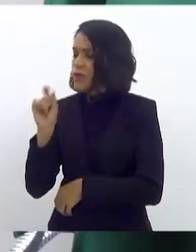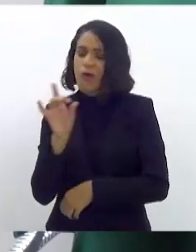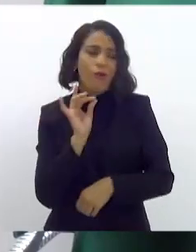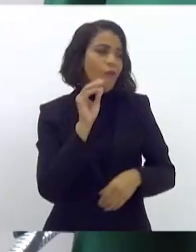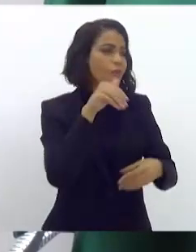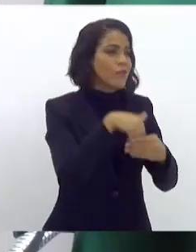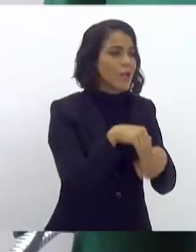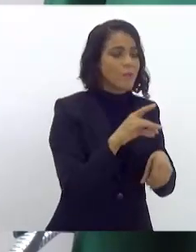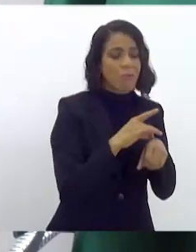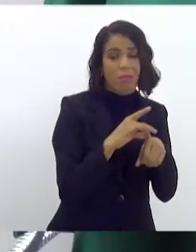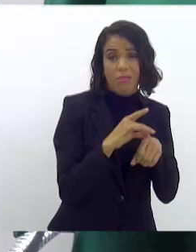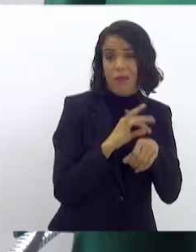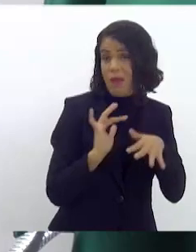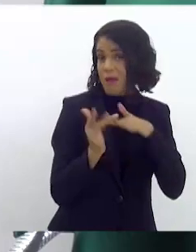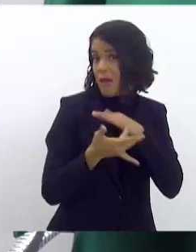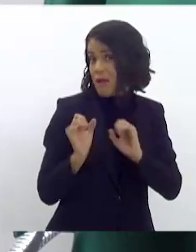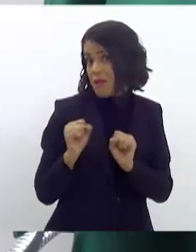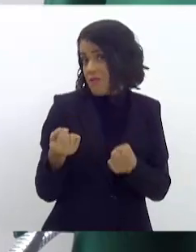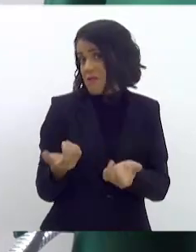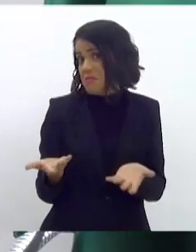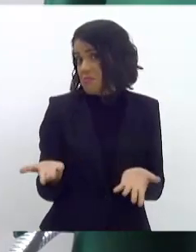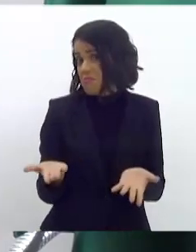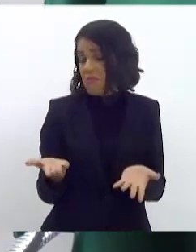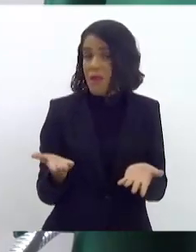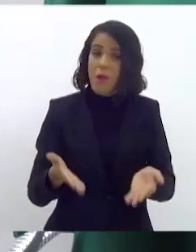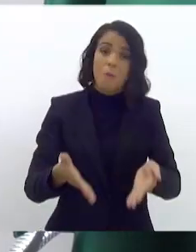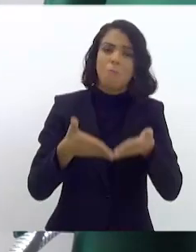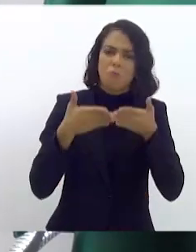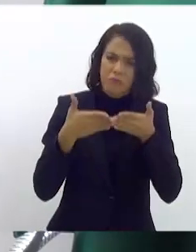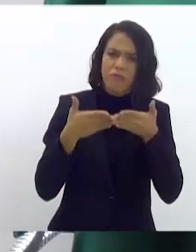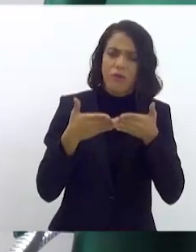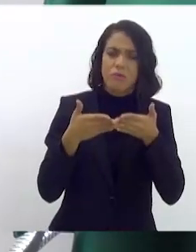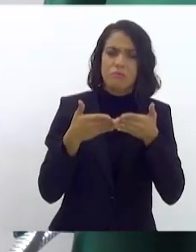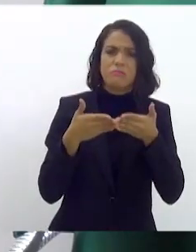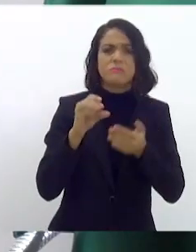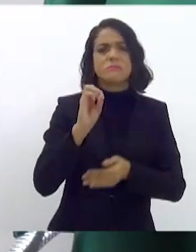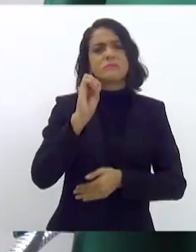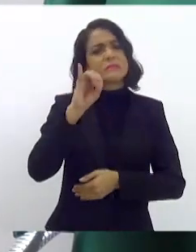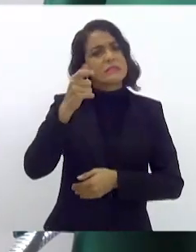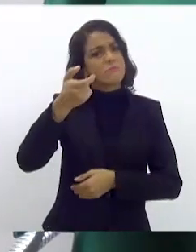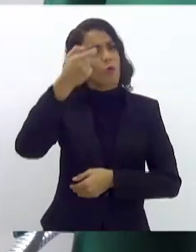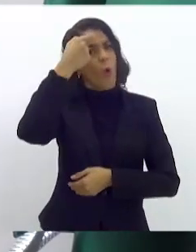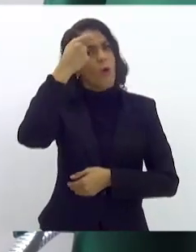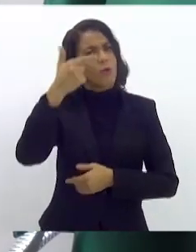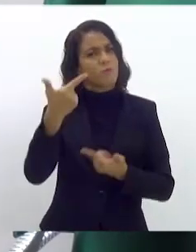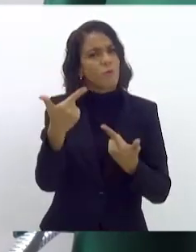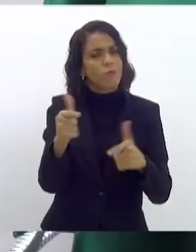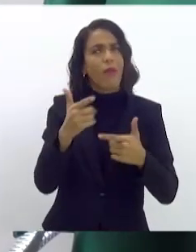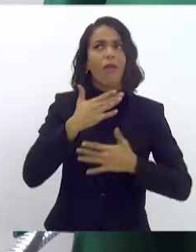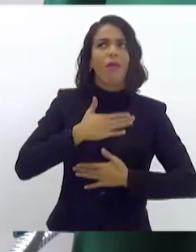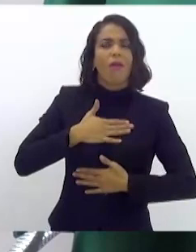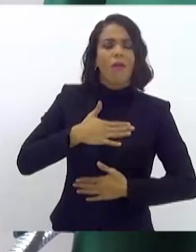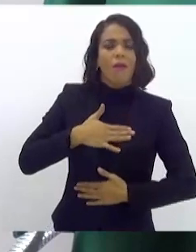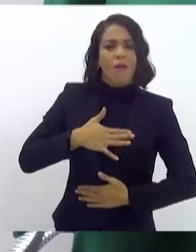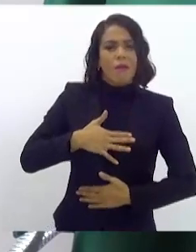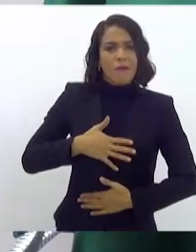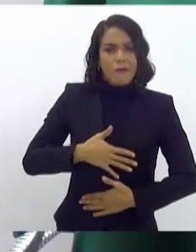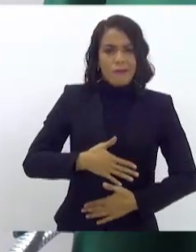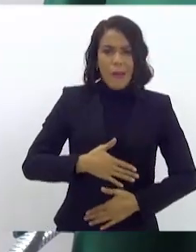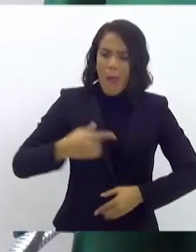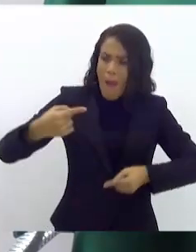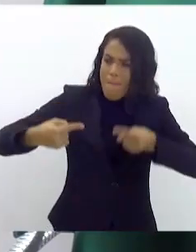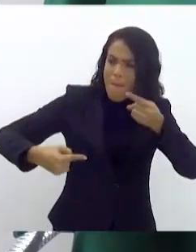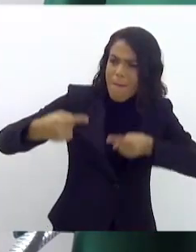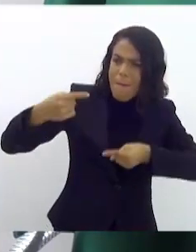Na rede social ela está defendendo isso. Então, por favor, se você não tem a consciência nem a tranquilidade de